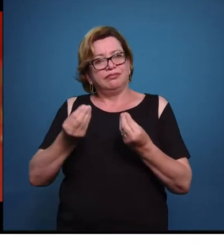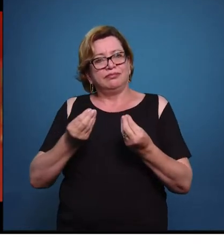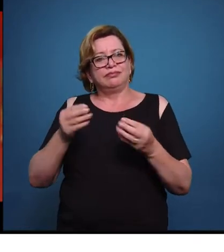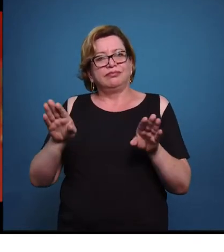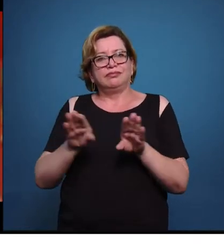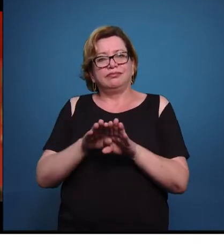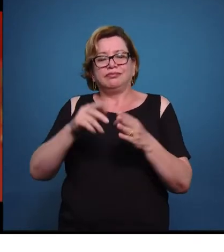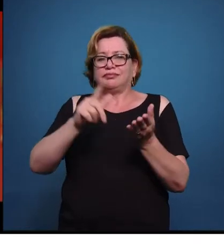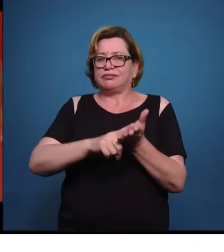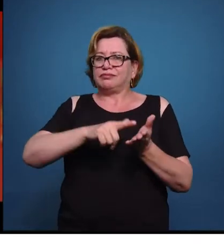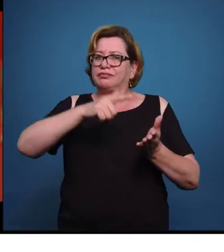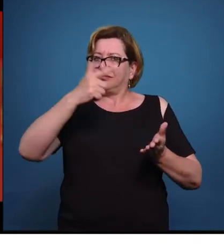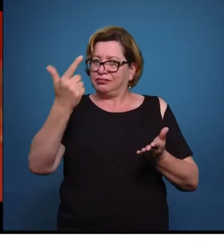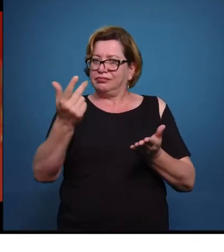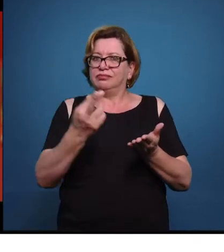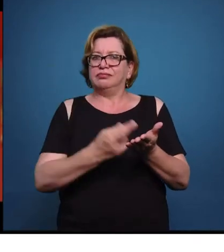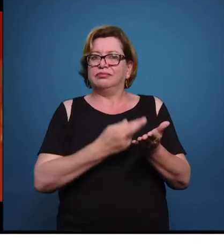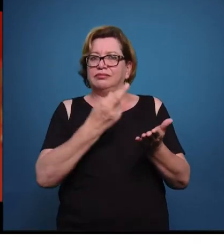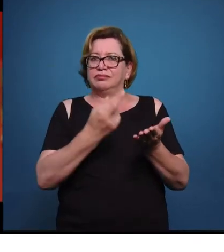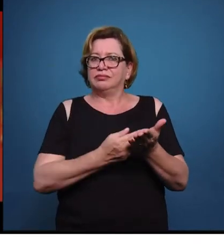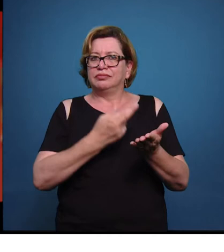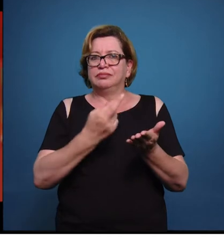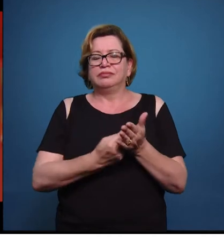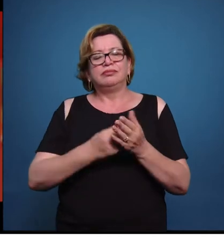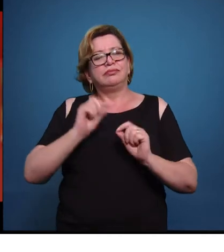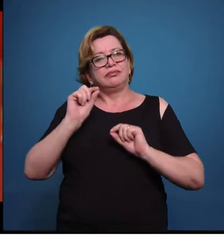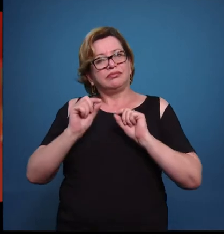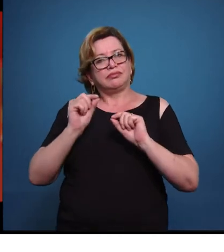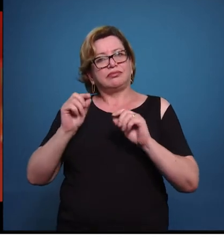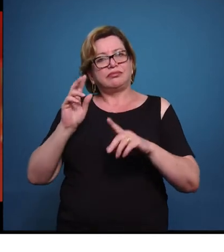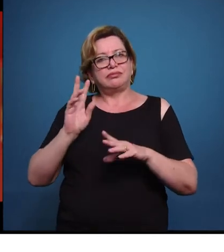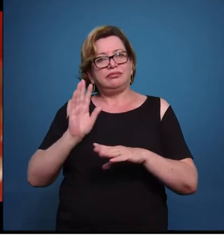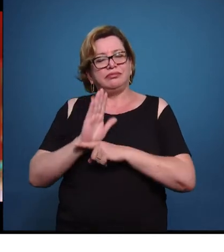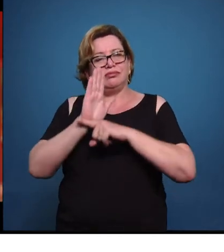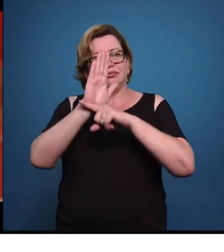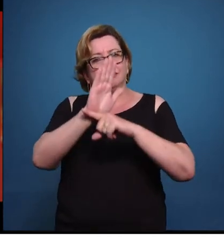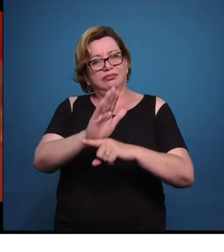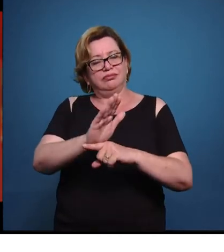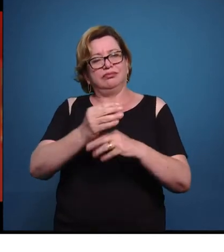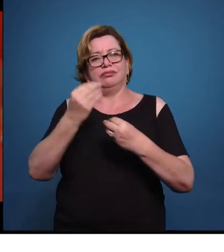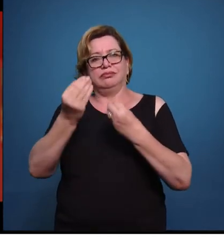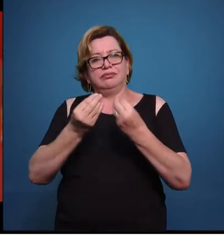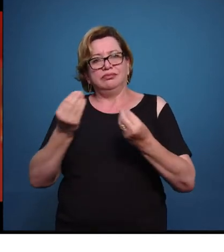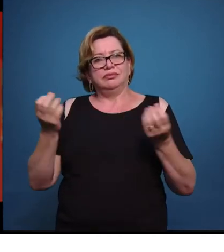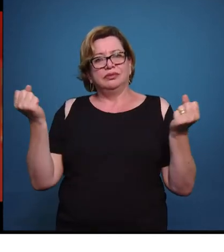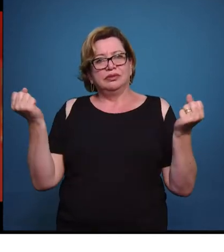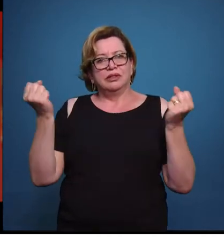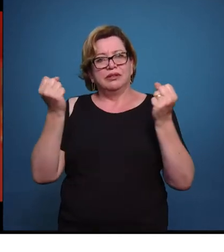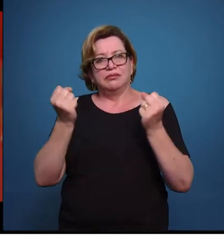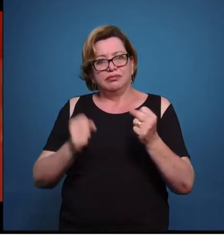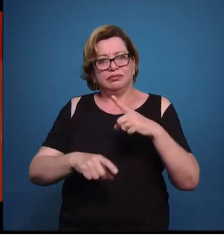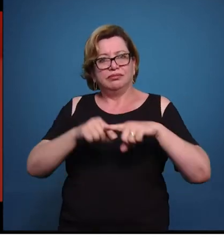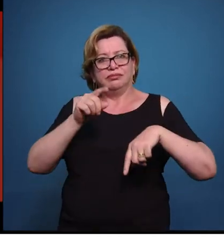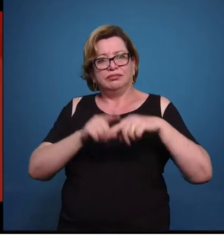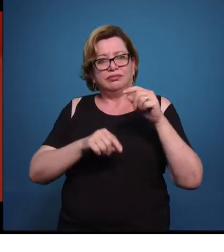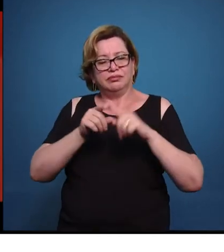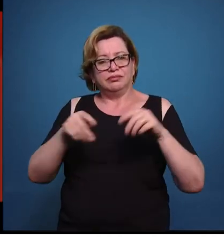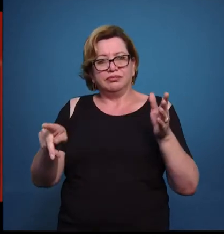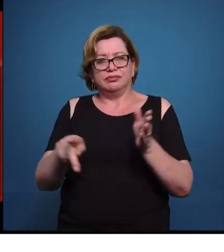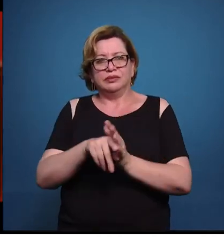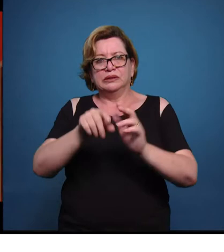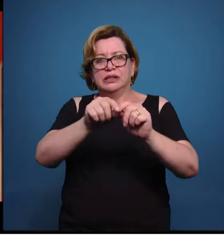mídia impressa, aquela que cobra o entretenimento de qualidade, a partir desses critérios que eu mencionei, pode ser um instrumento de sala de